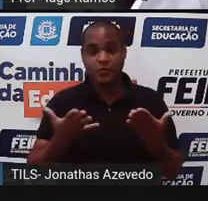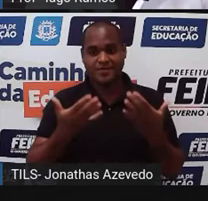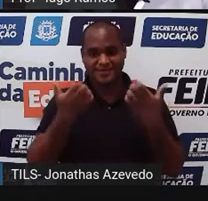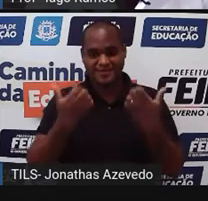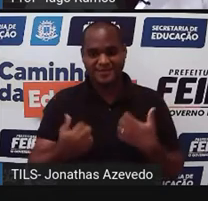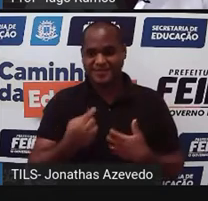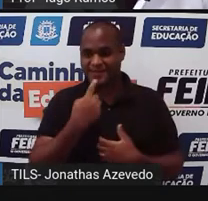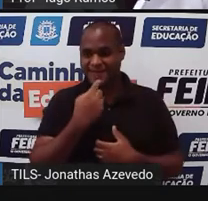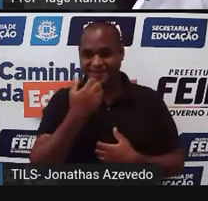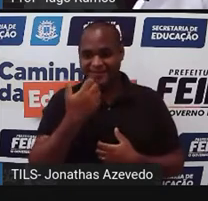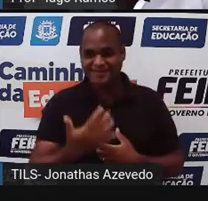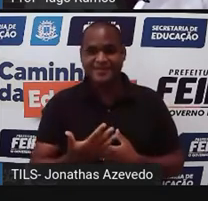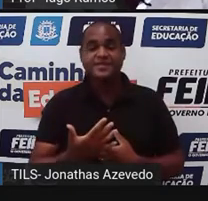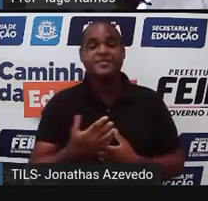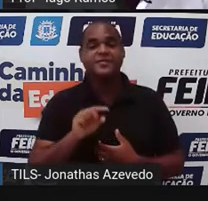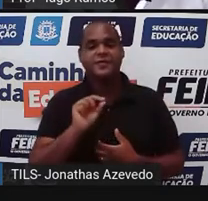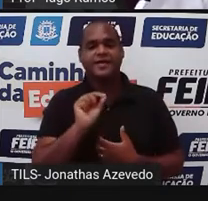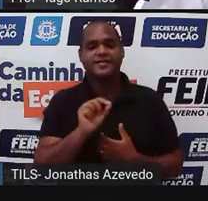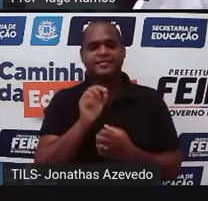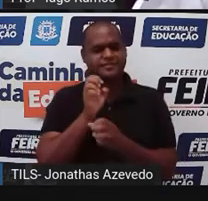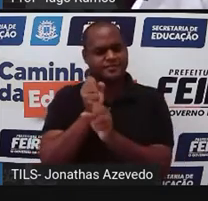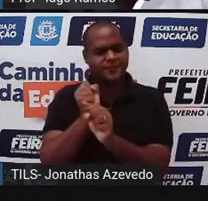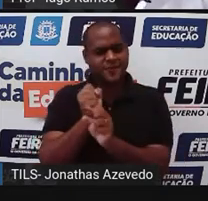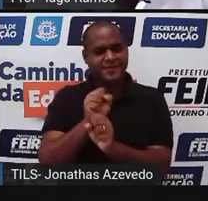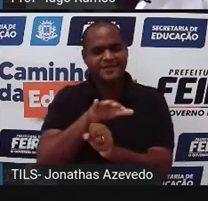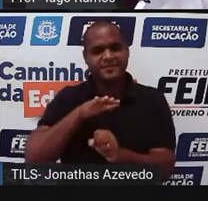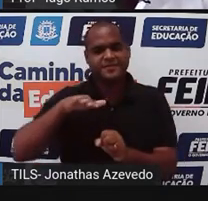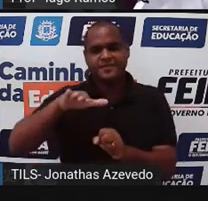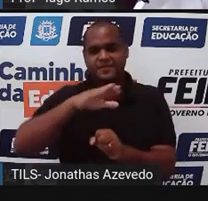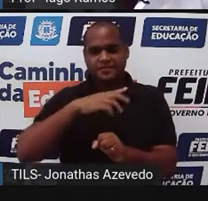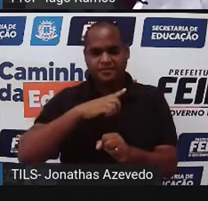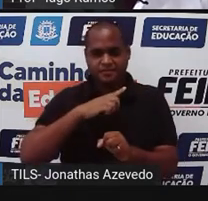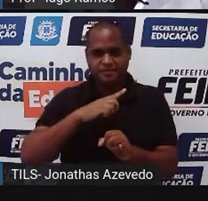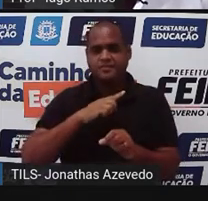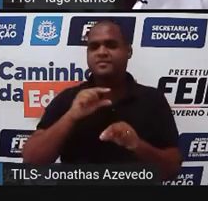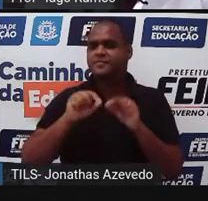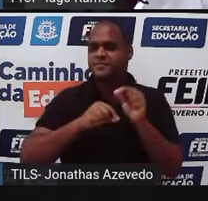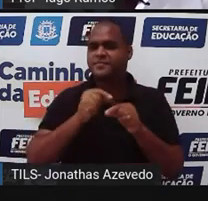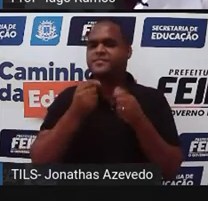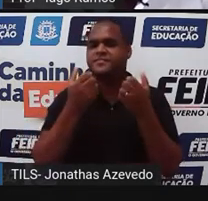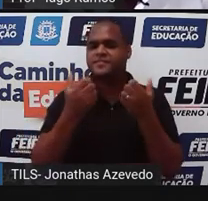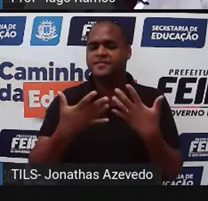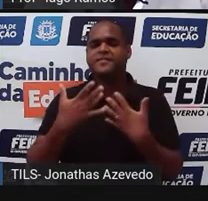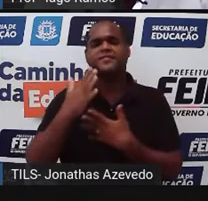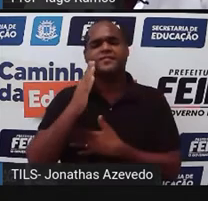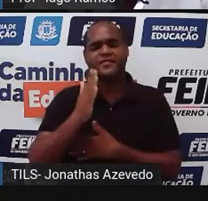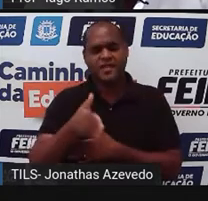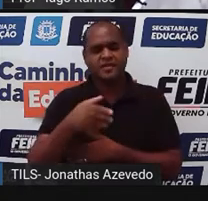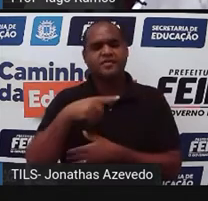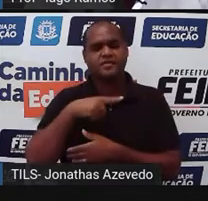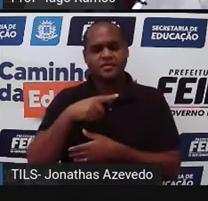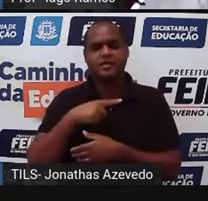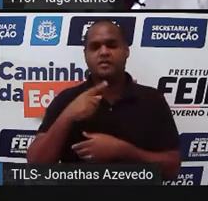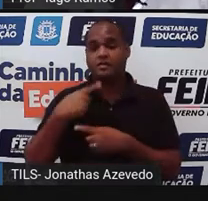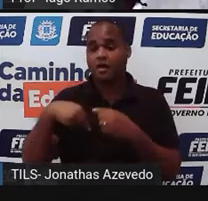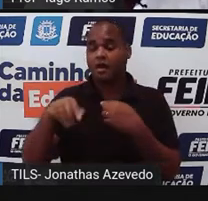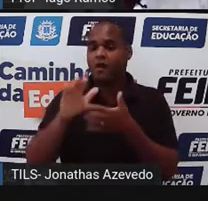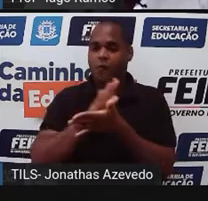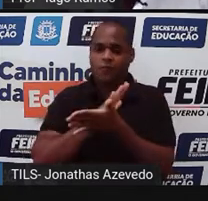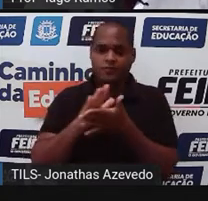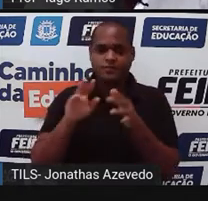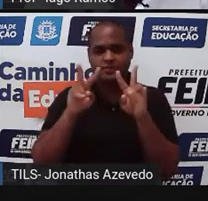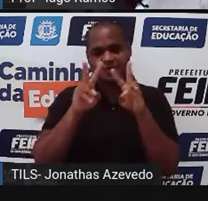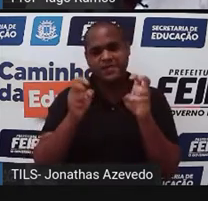falar no cálculo de área é uma coisa que a gente já vem aí em algumas aulas falando desse